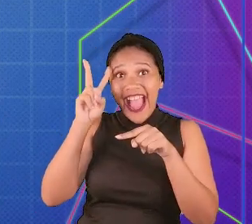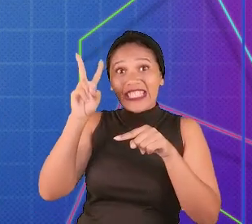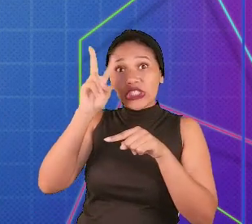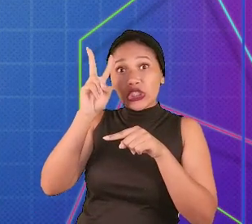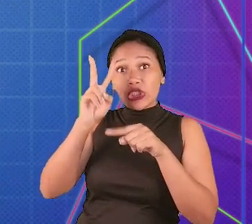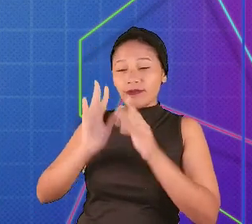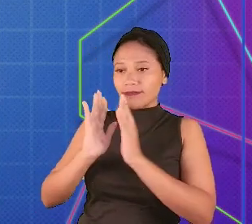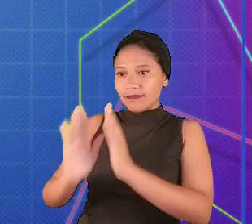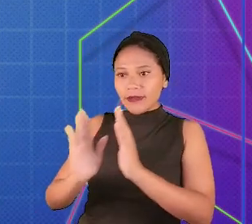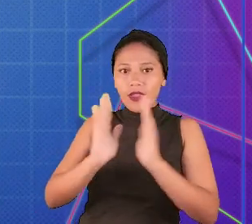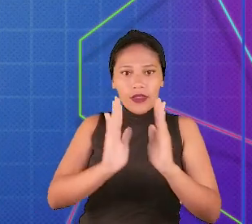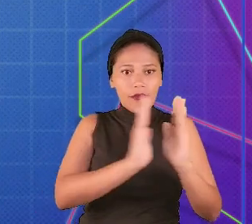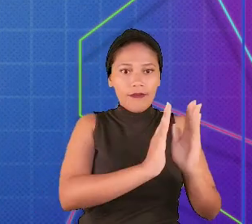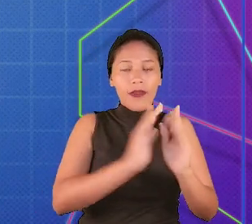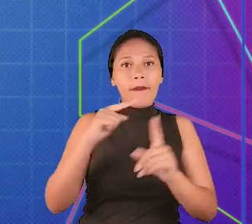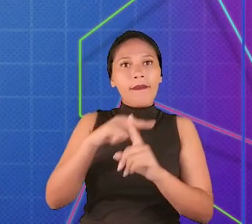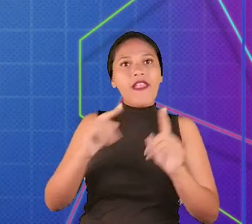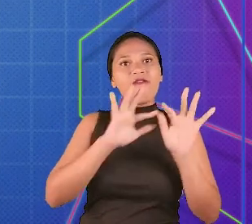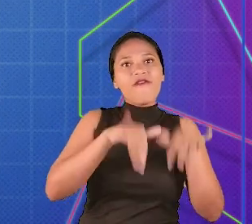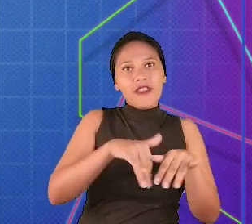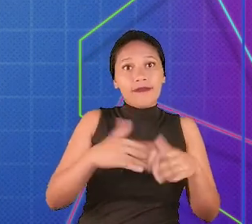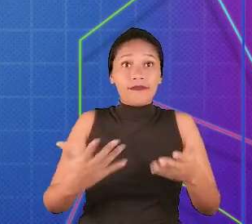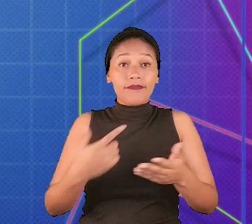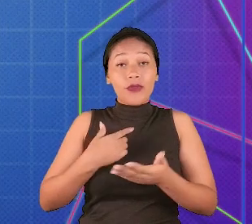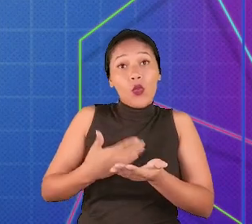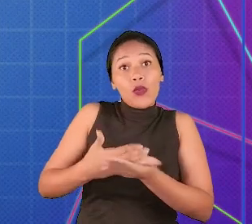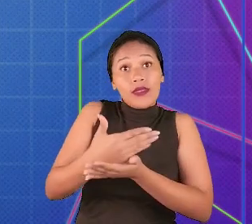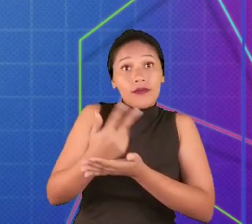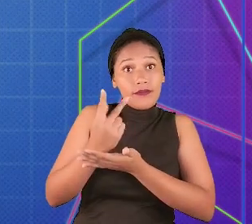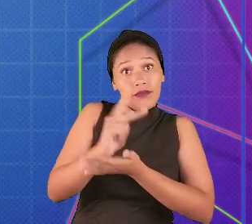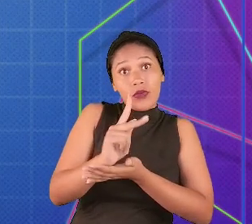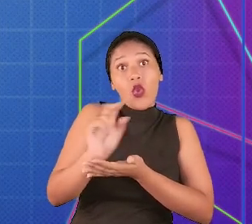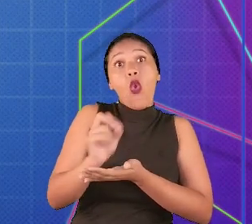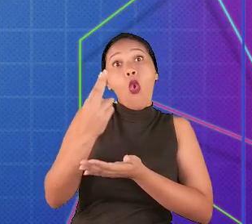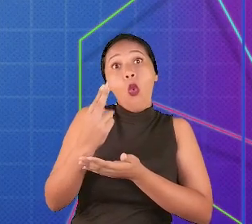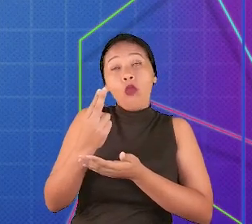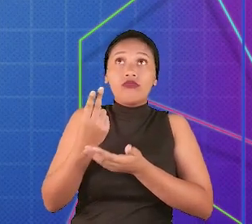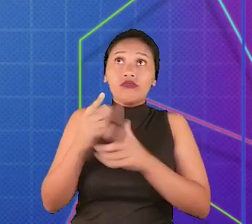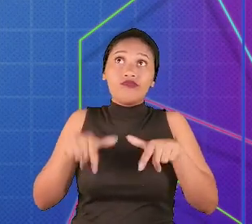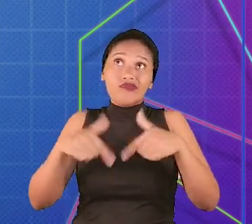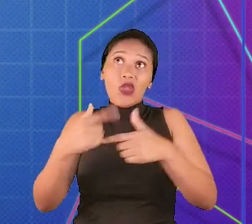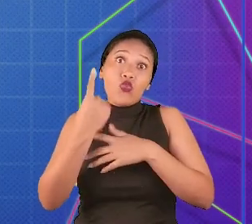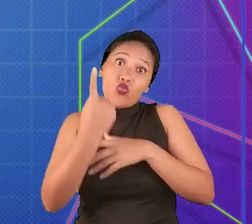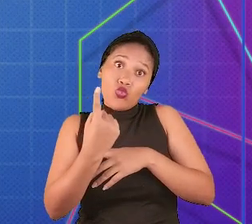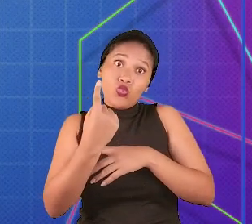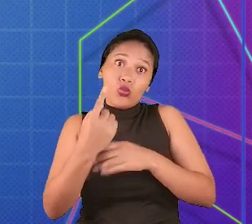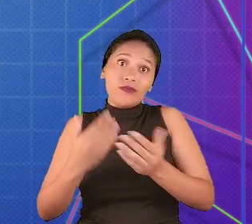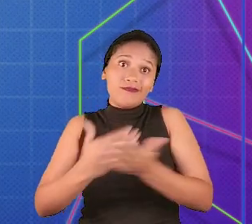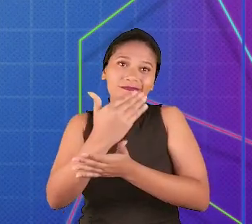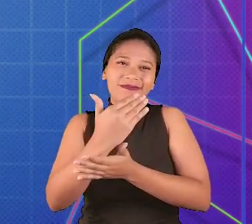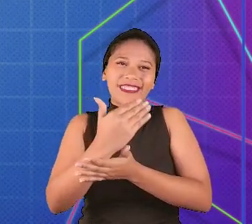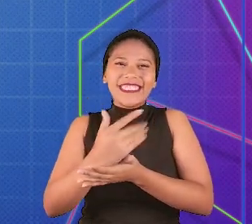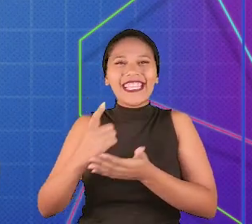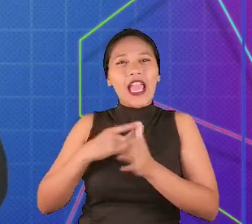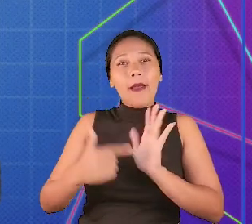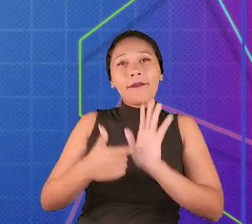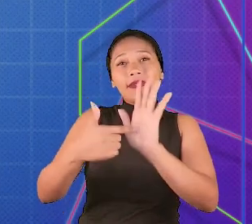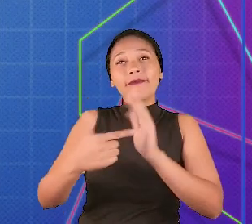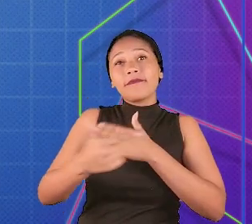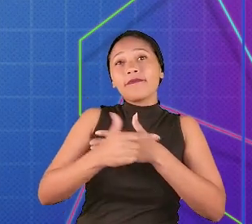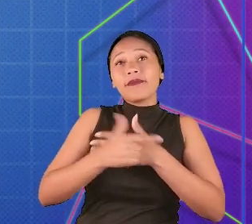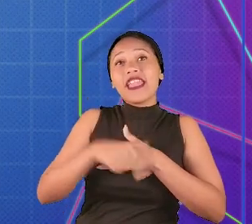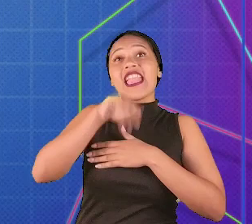estruturar a narrativa em um início, meio e fim. O seu início, ou ato 1, tem que apresentar para o jogador quem